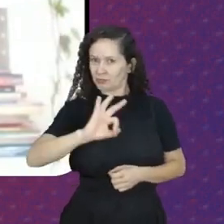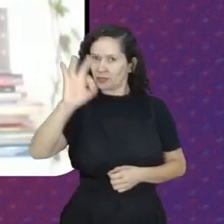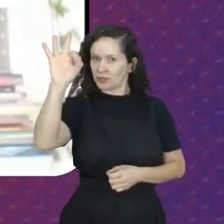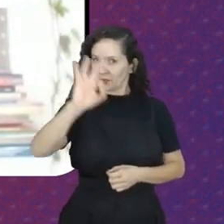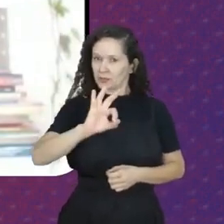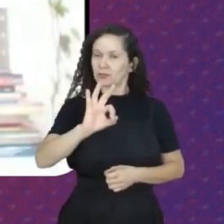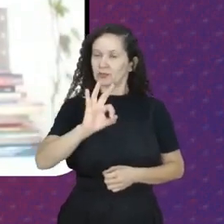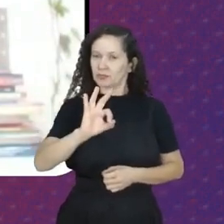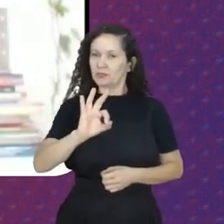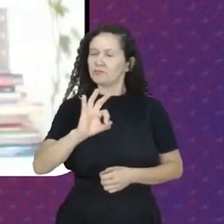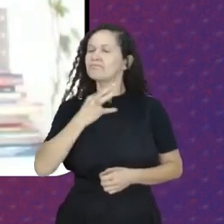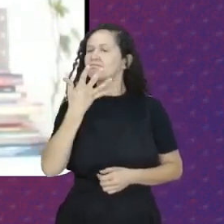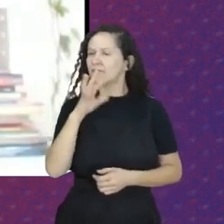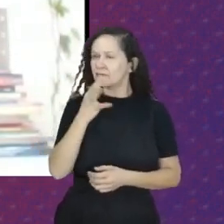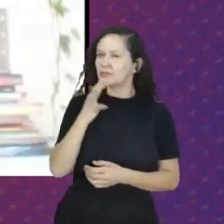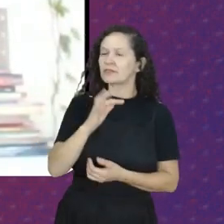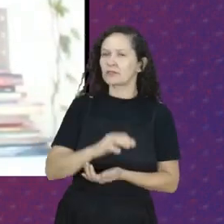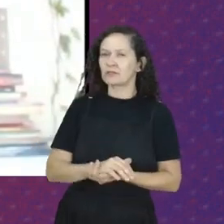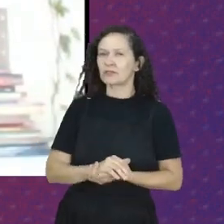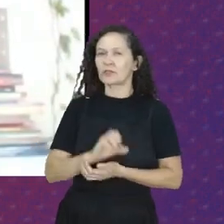84%, mais ou menos,